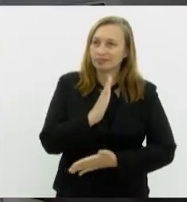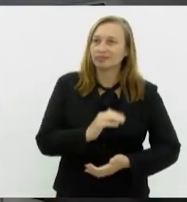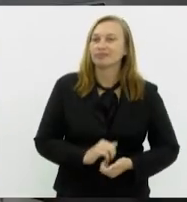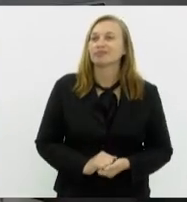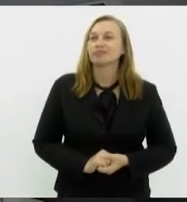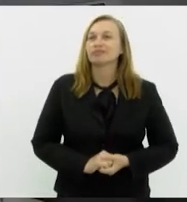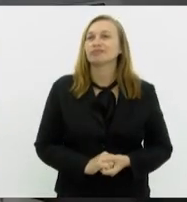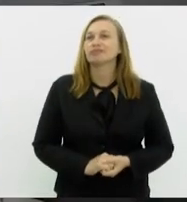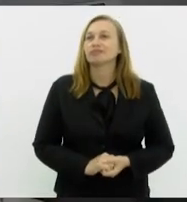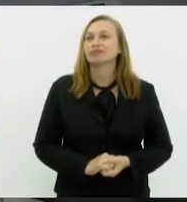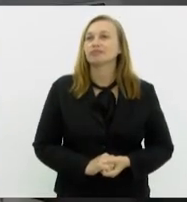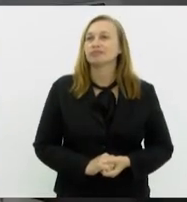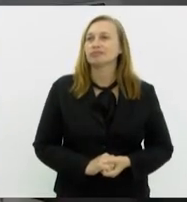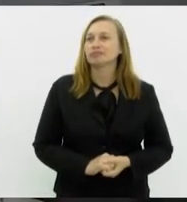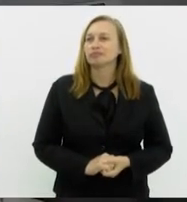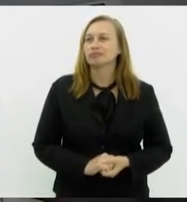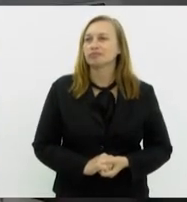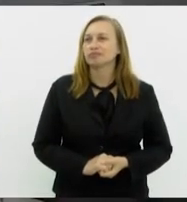Aprovado.